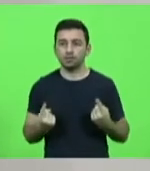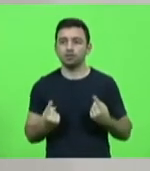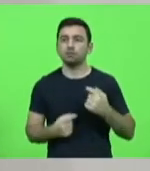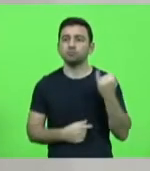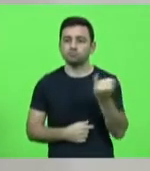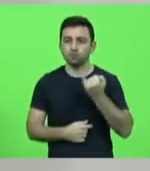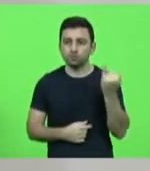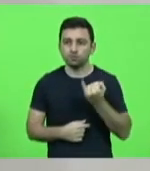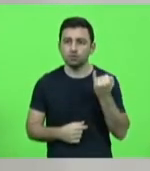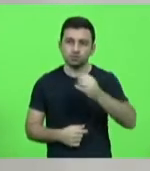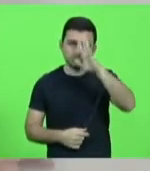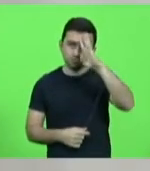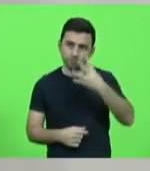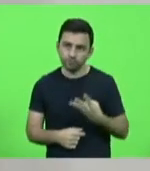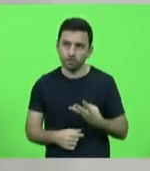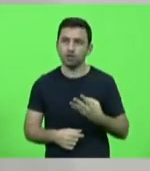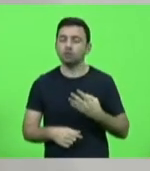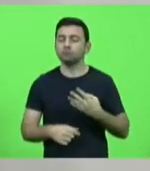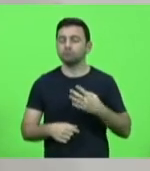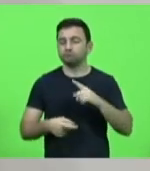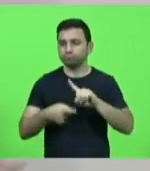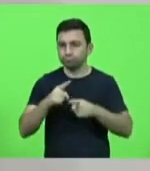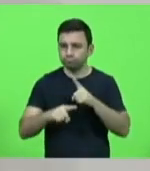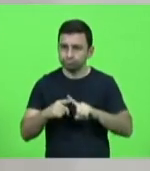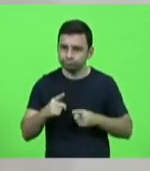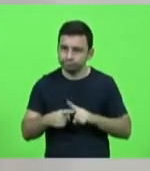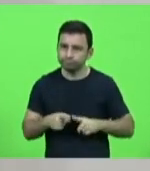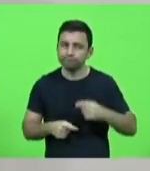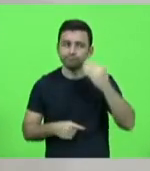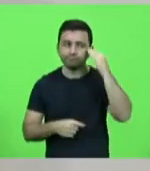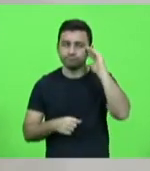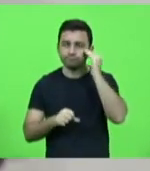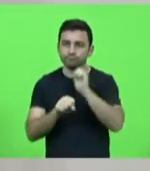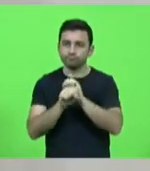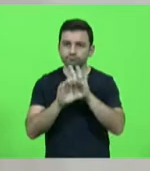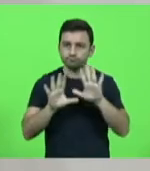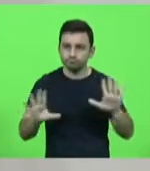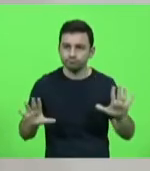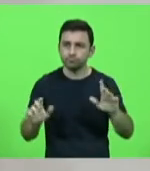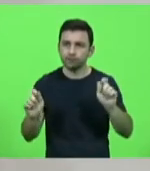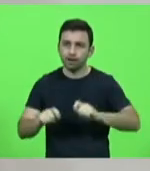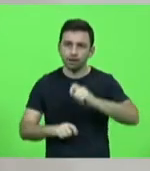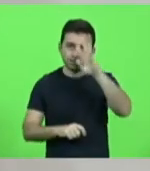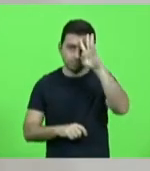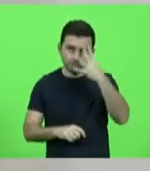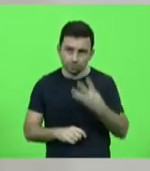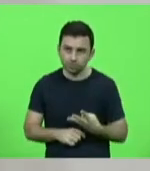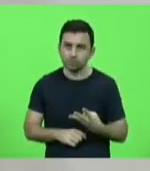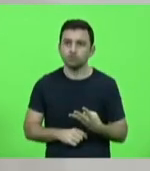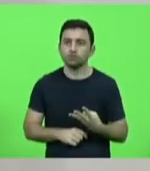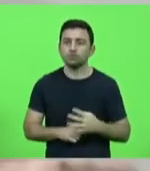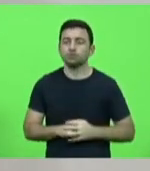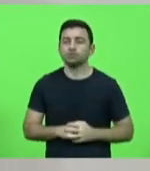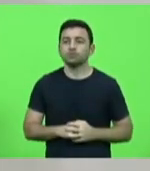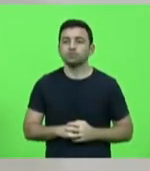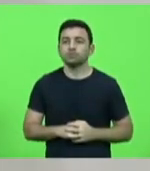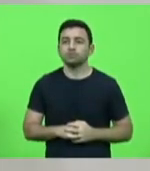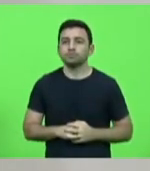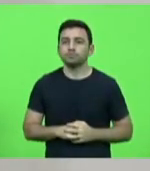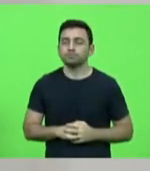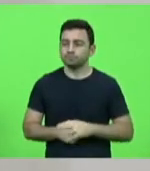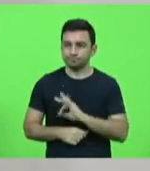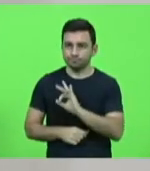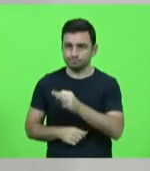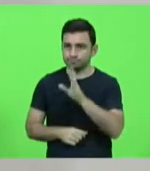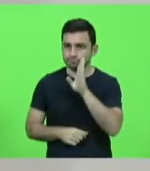com diálogo, com entendimento, com a busca de solução, deputado Silvio, deputado